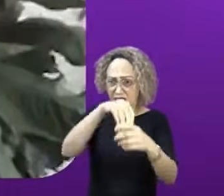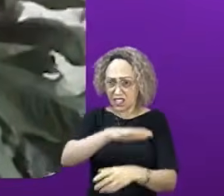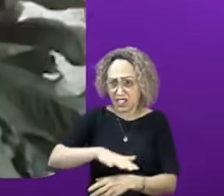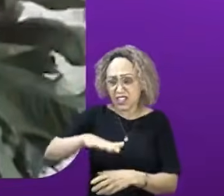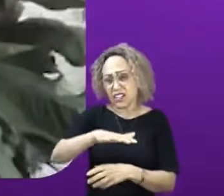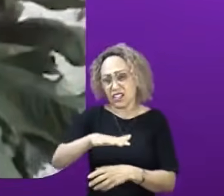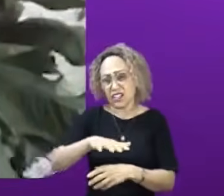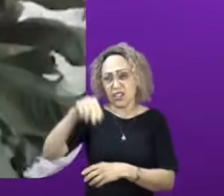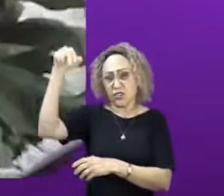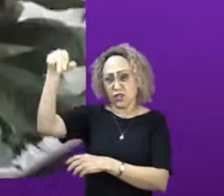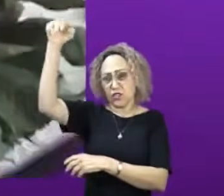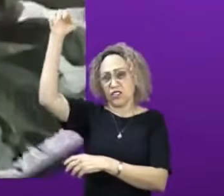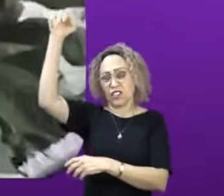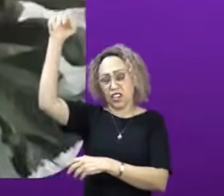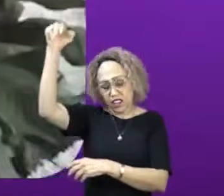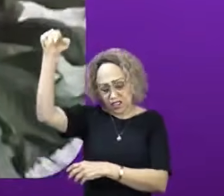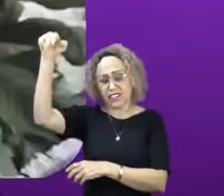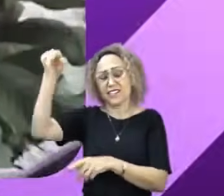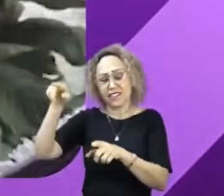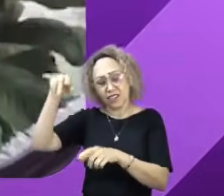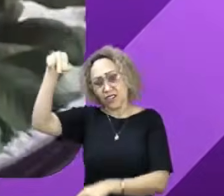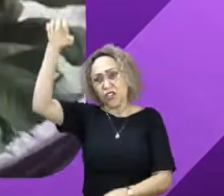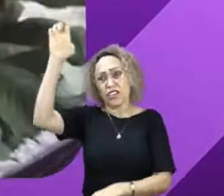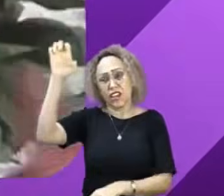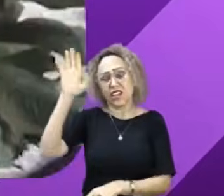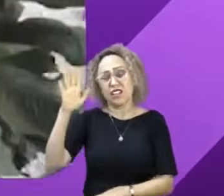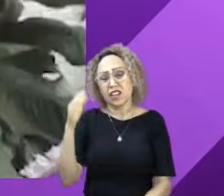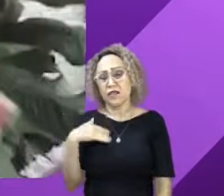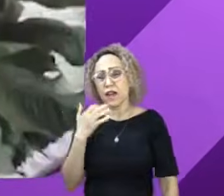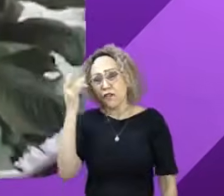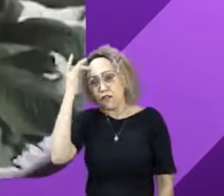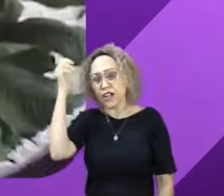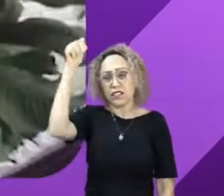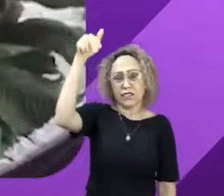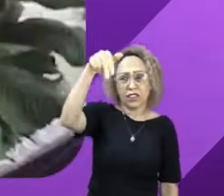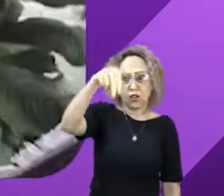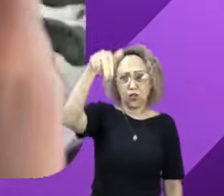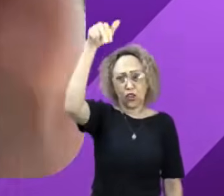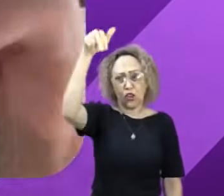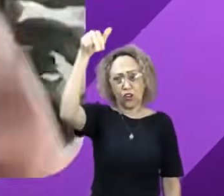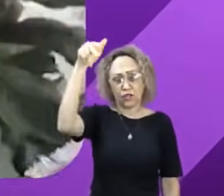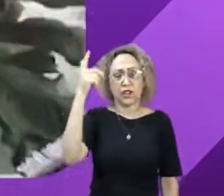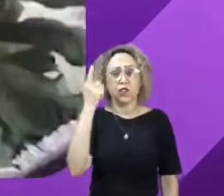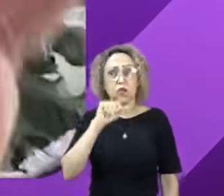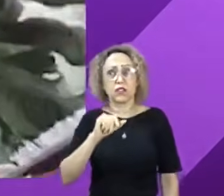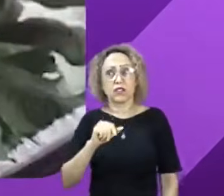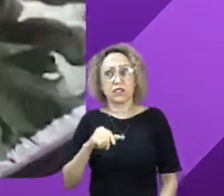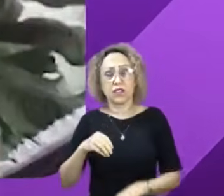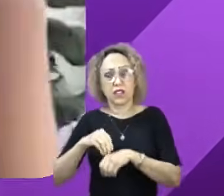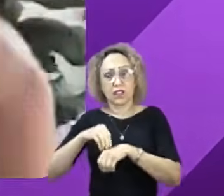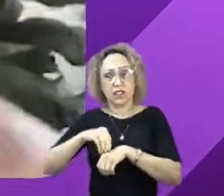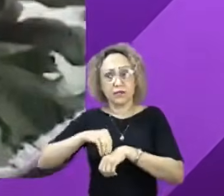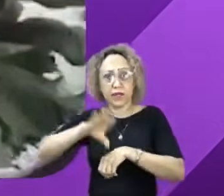querendo ou não, o Nordeste ele tem uma maior facilidade, né, de furar um pouco essa